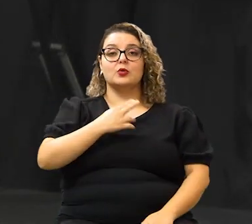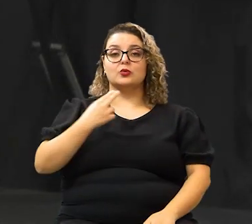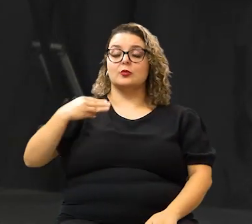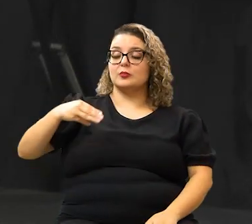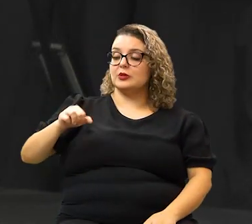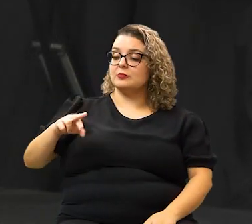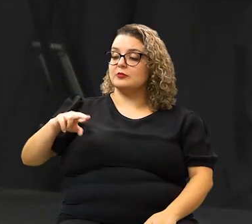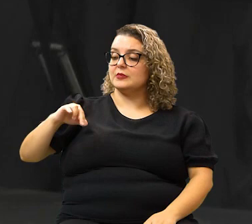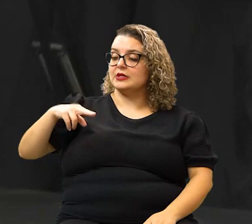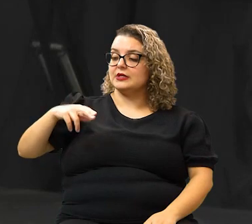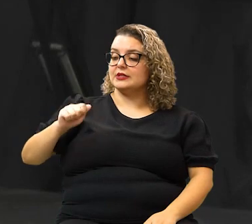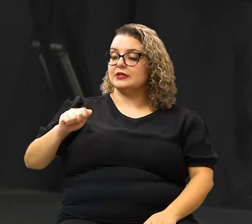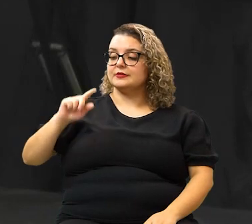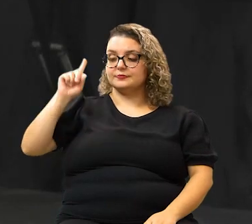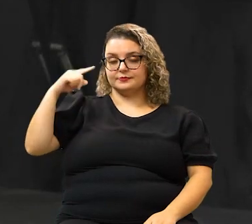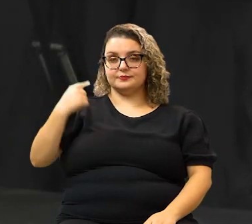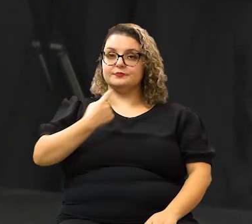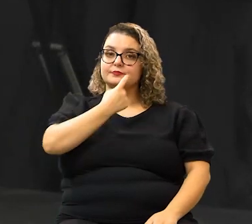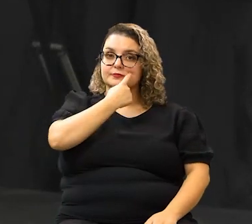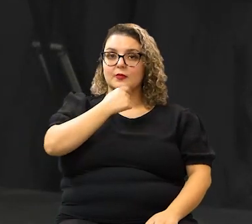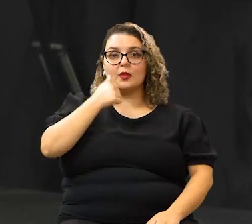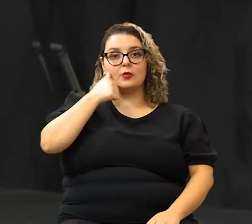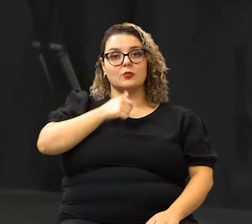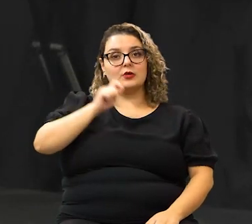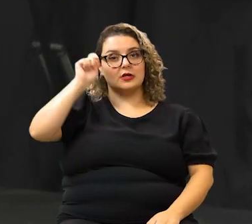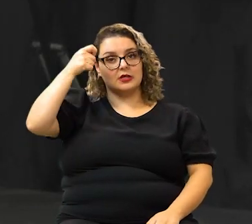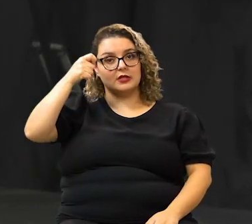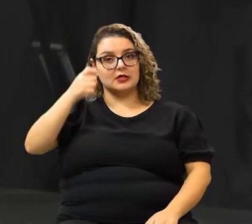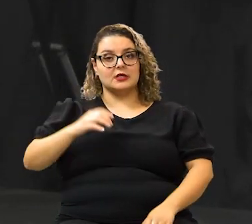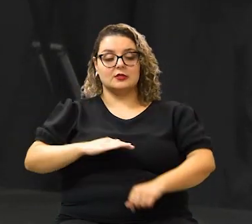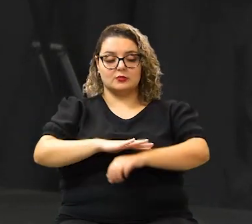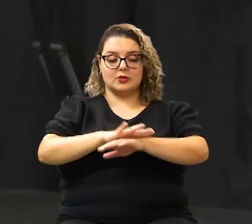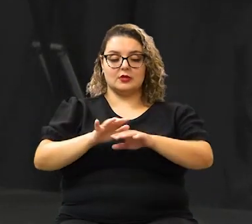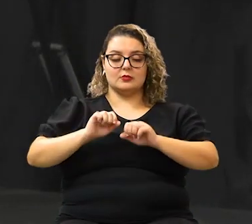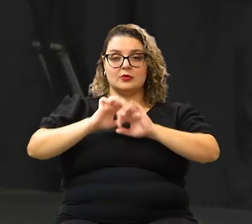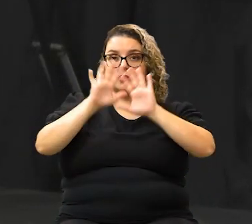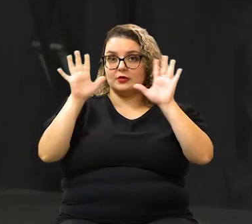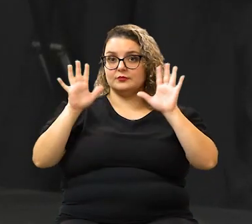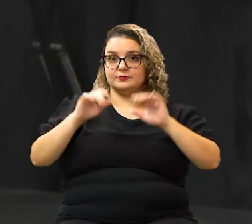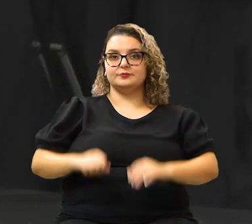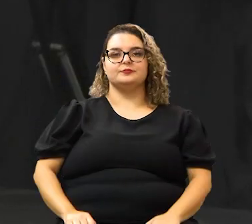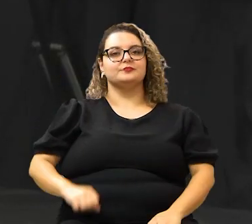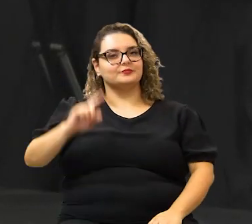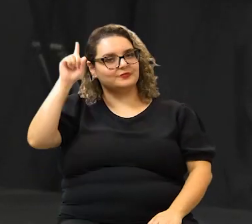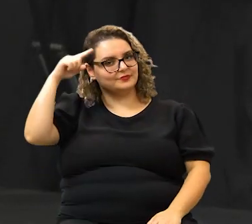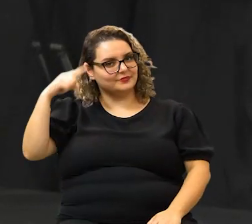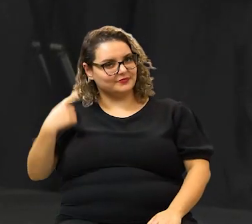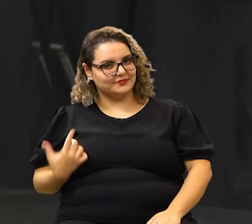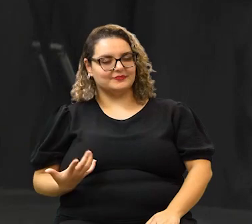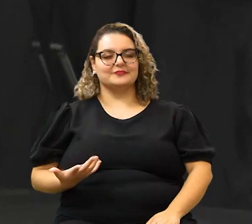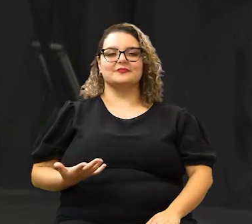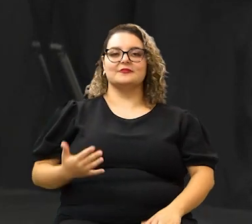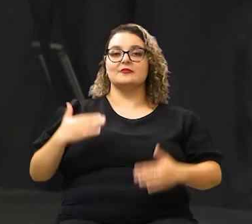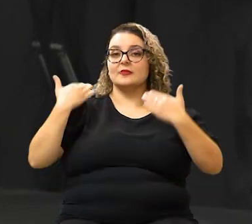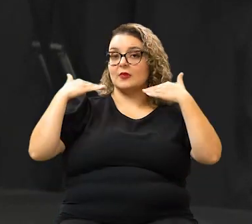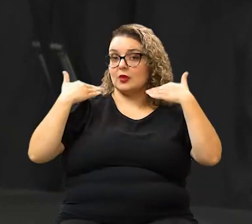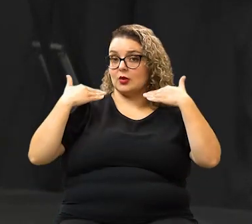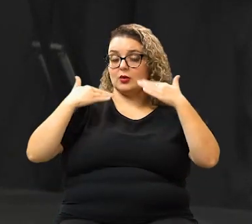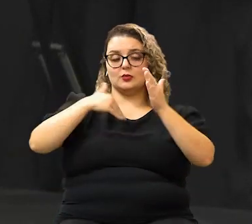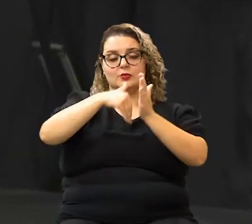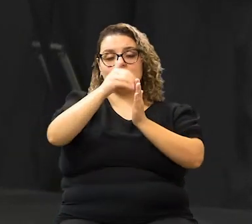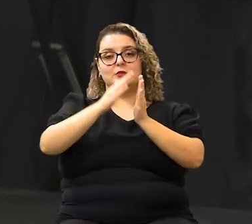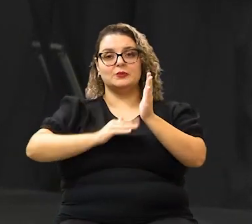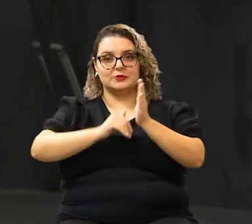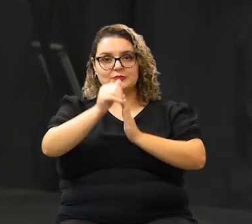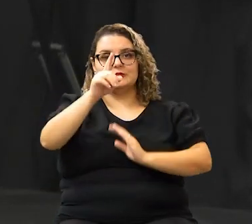Mirna Abreu, eu sou uma mulher negra de pele clara, tenho os olhos castanhos, cabelos cacheados, um pouco acima dos ombros, com